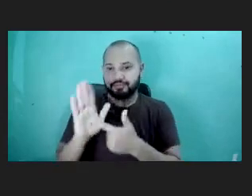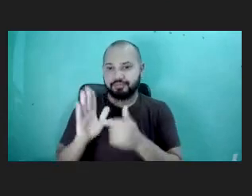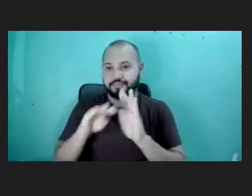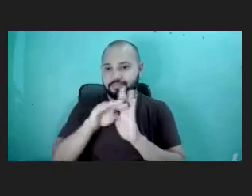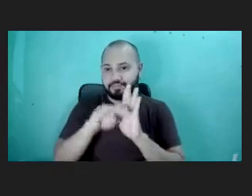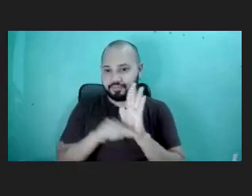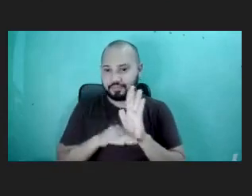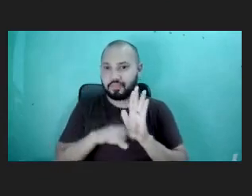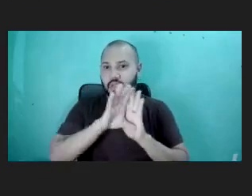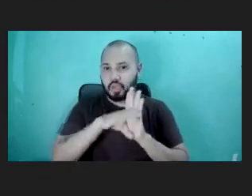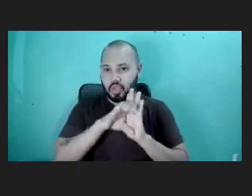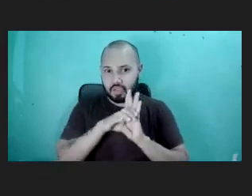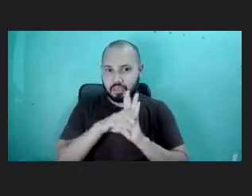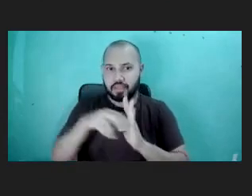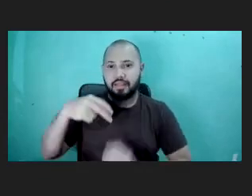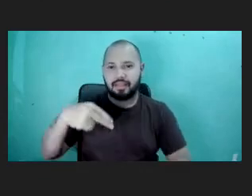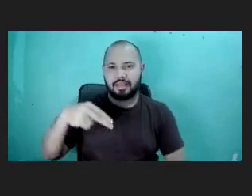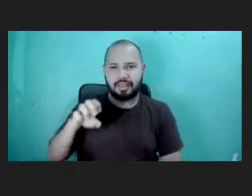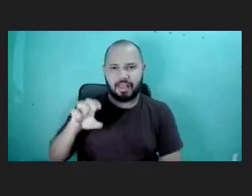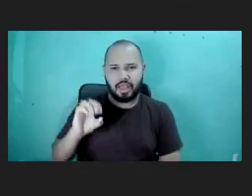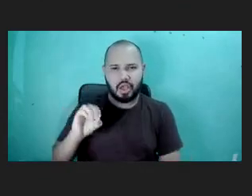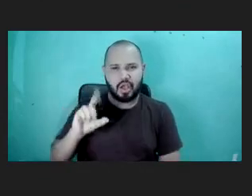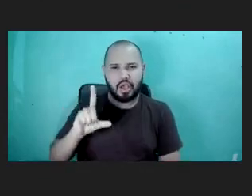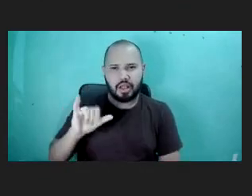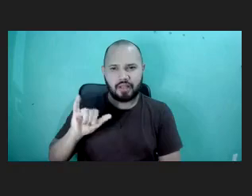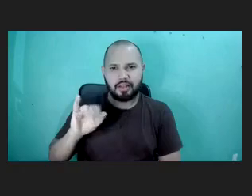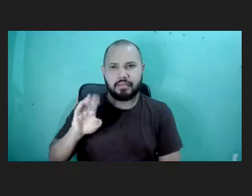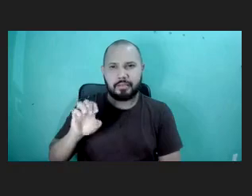uma forma introjetada aí de relação,